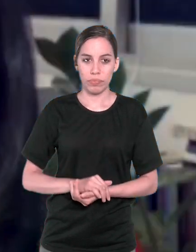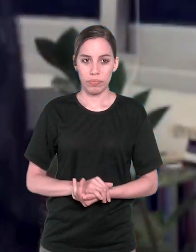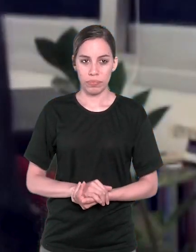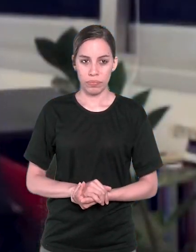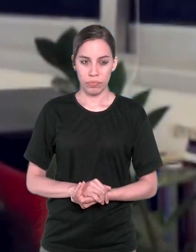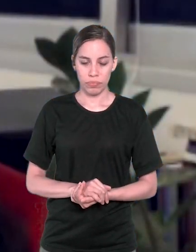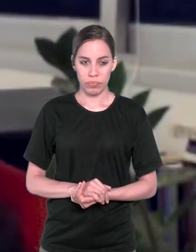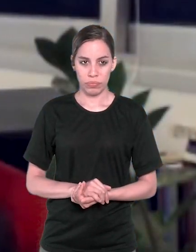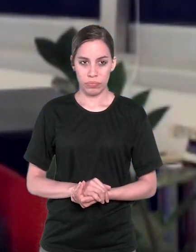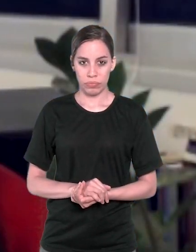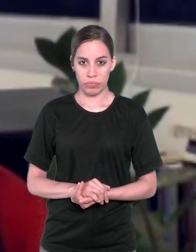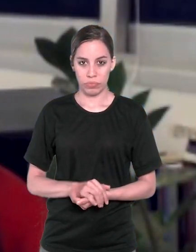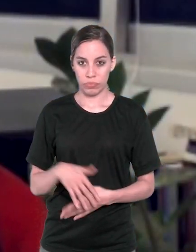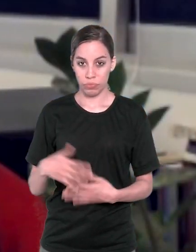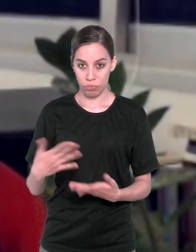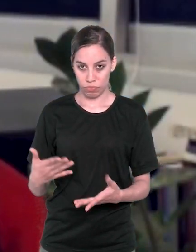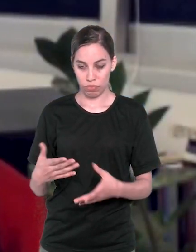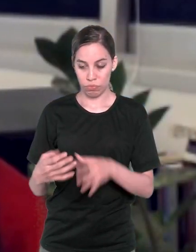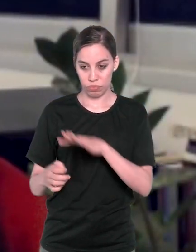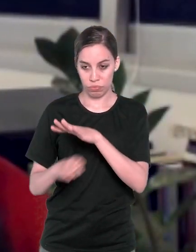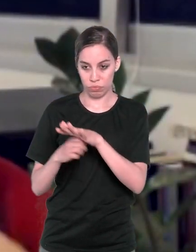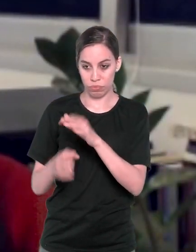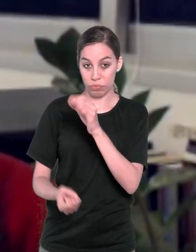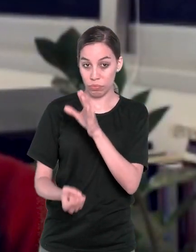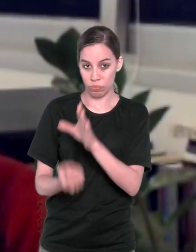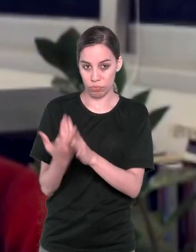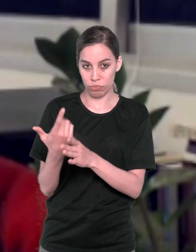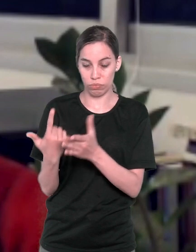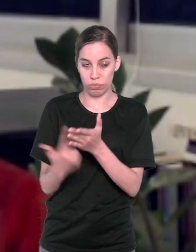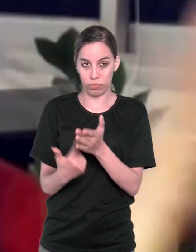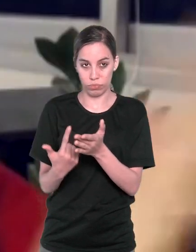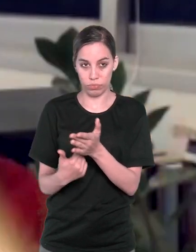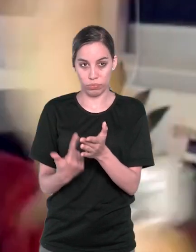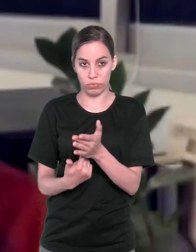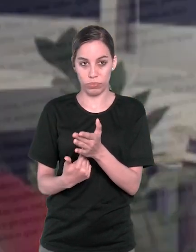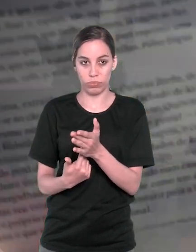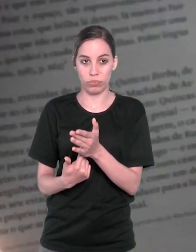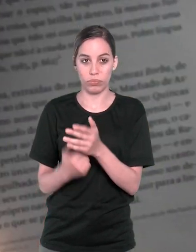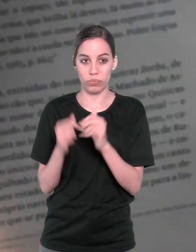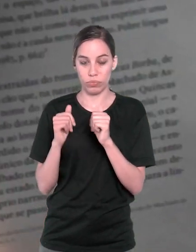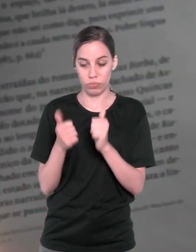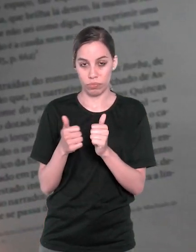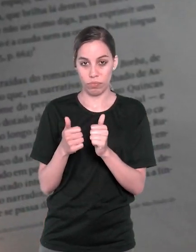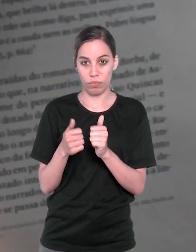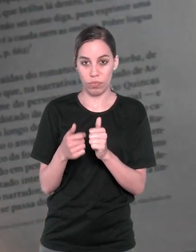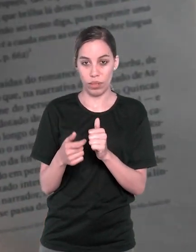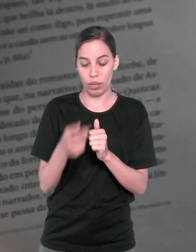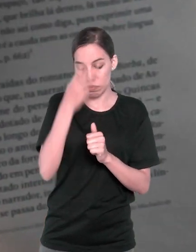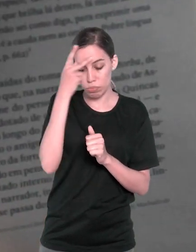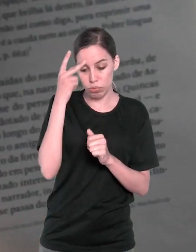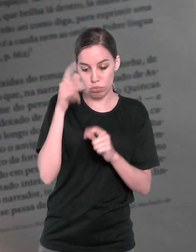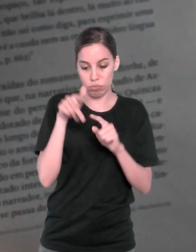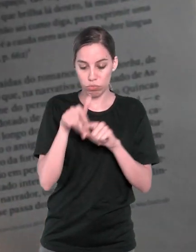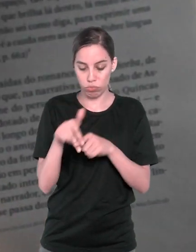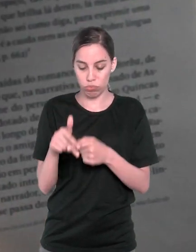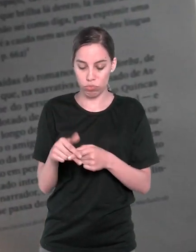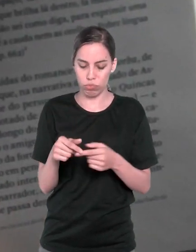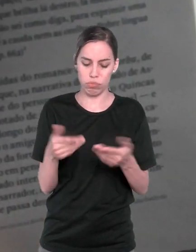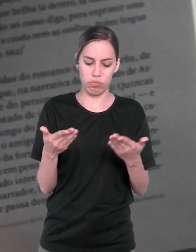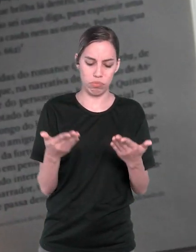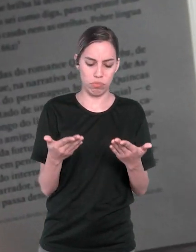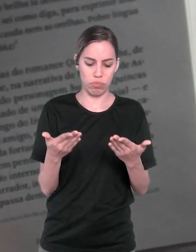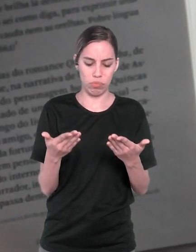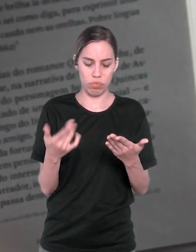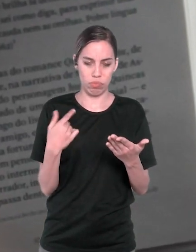ao produzir o livro, né, produzirem um livro, os editores optaram